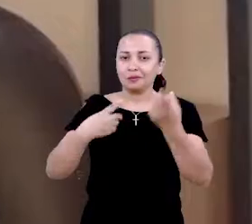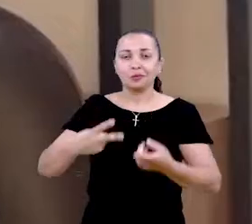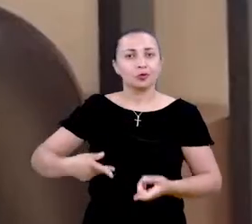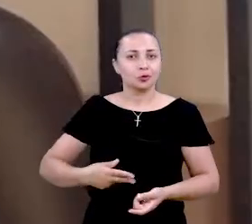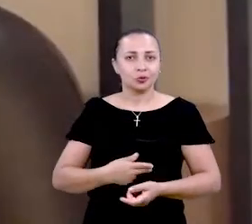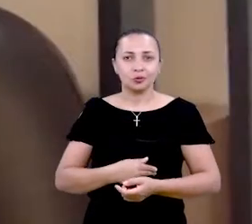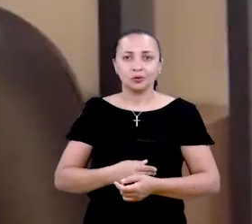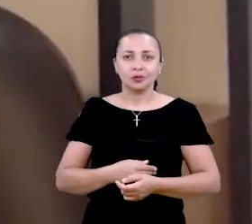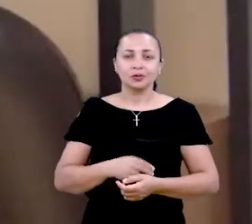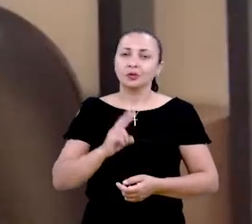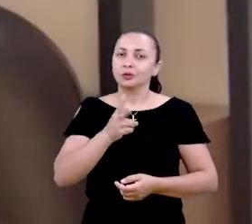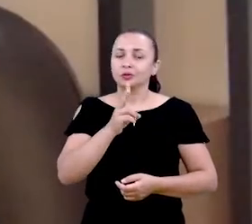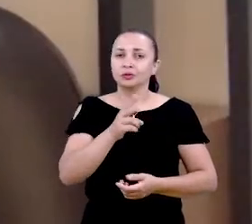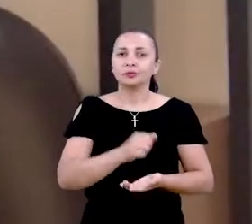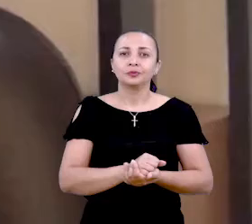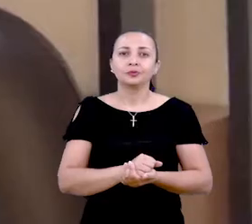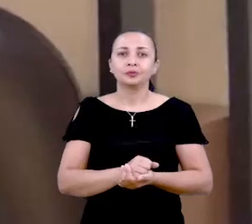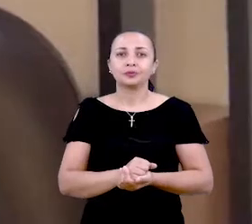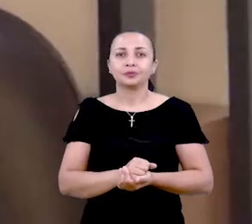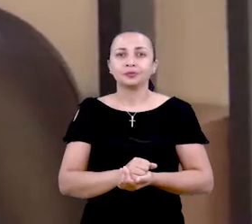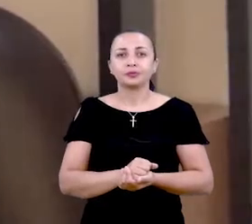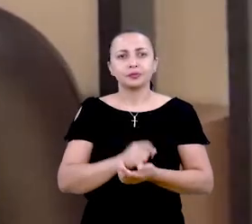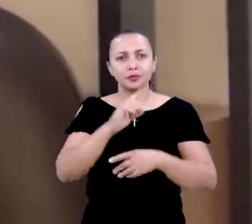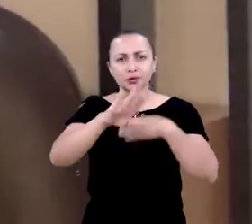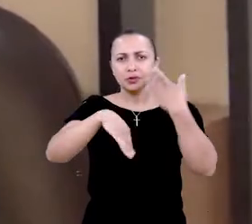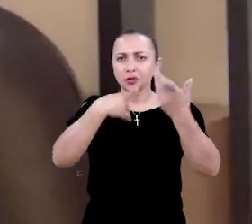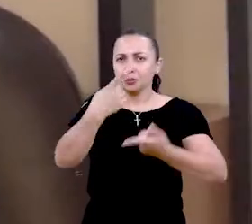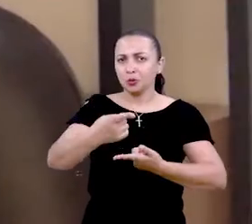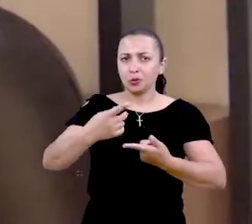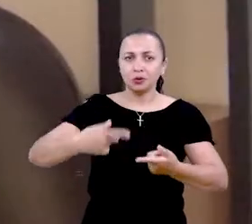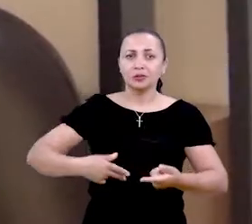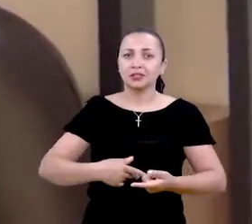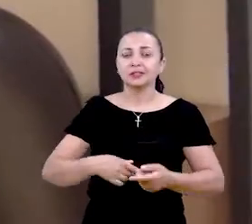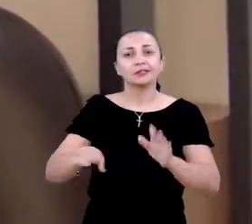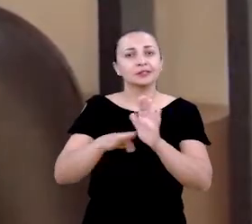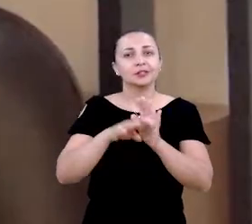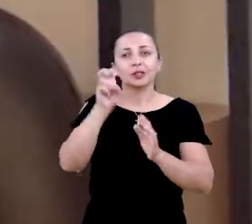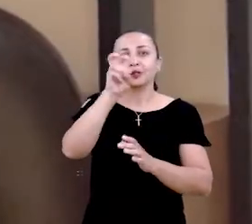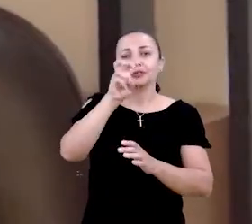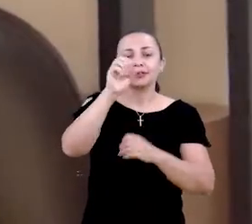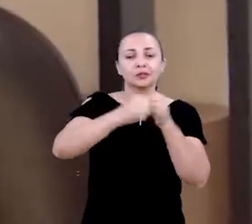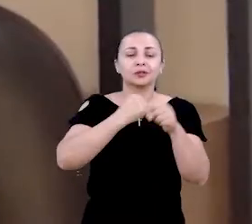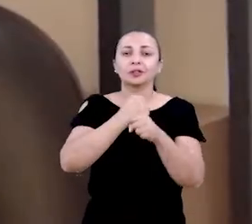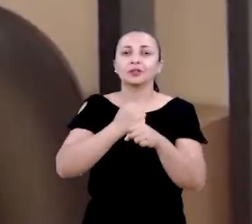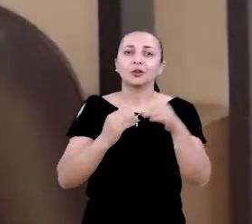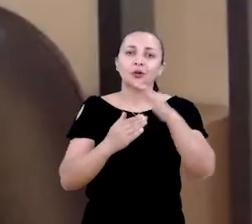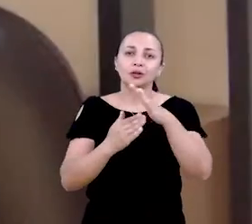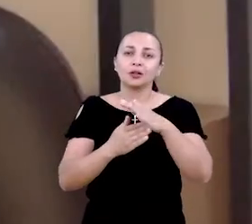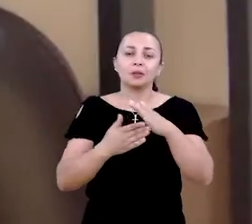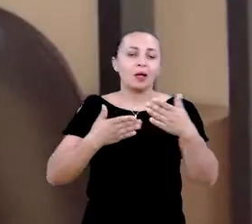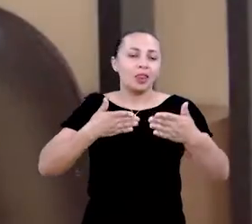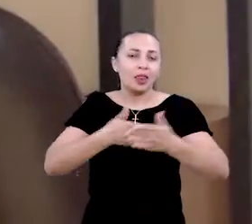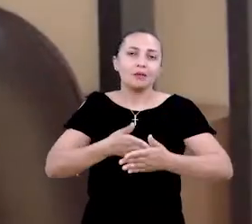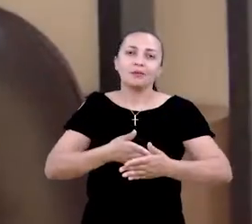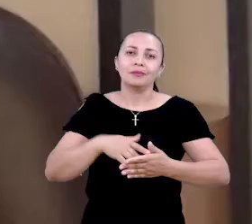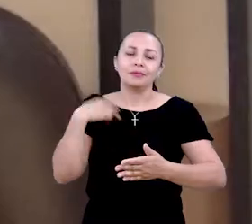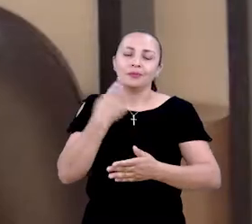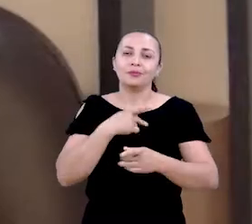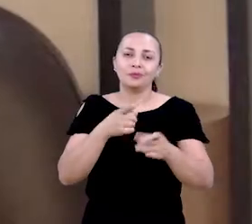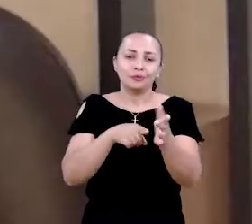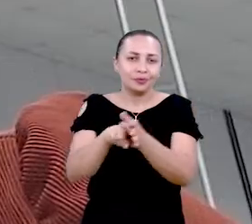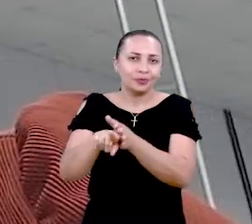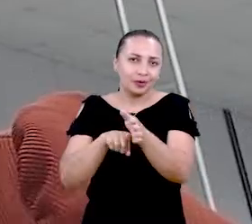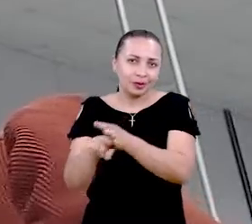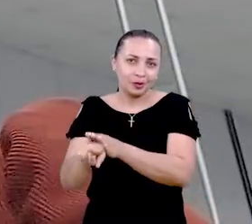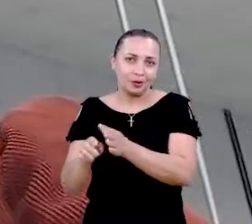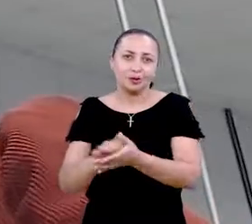bariátrica, eles se mantiveram após a cirurgia até os 5 anos, que foi o tempo limite que a gente acabou